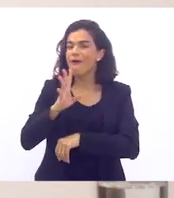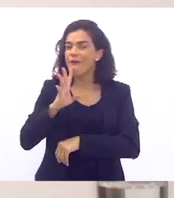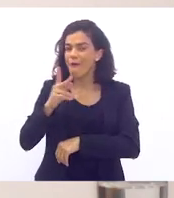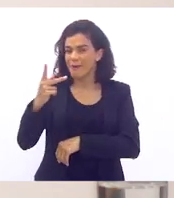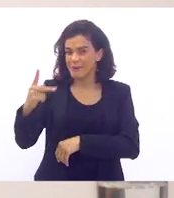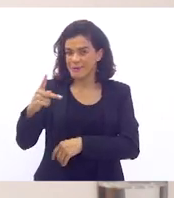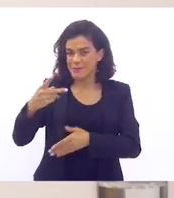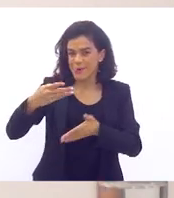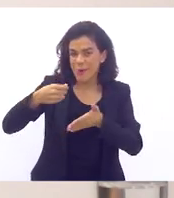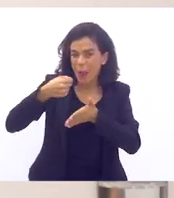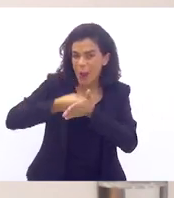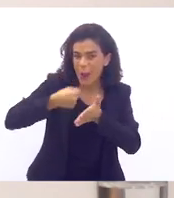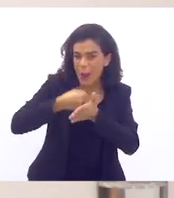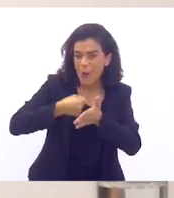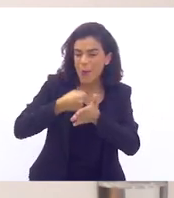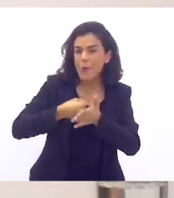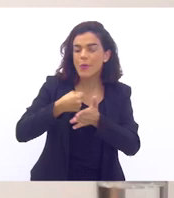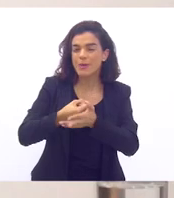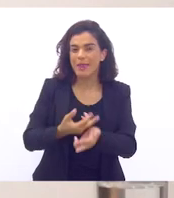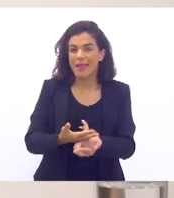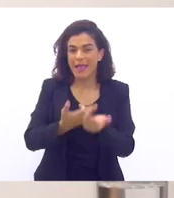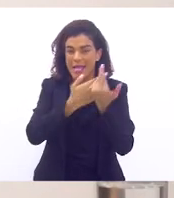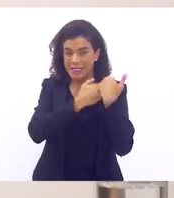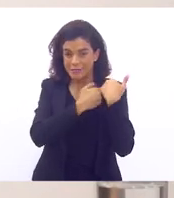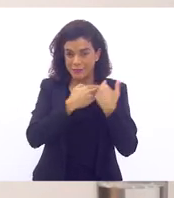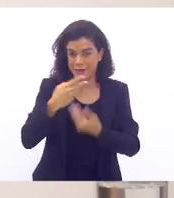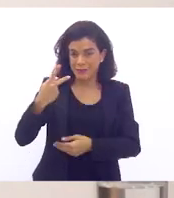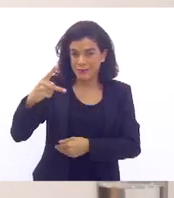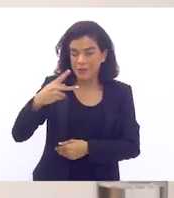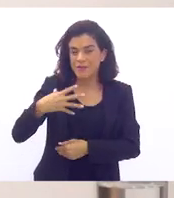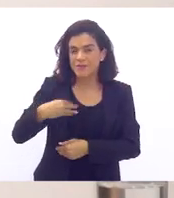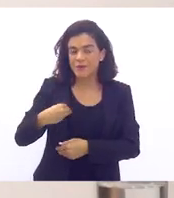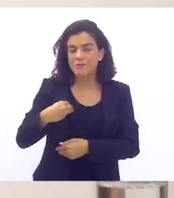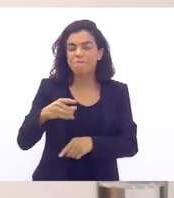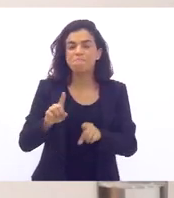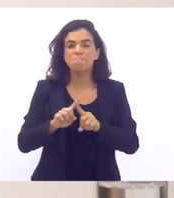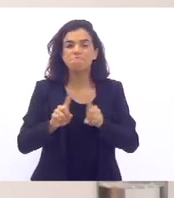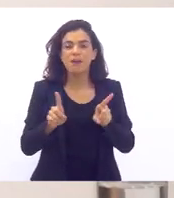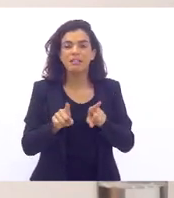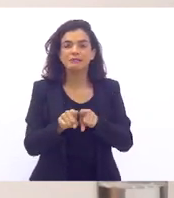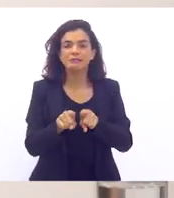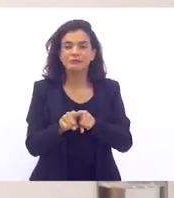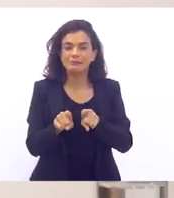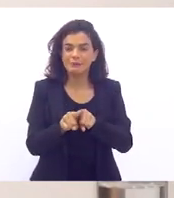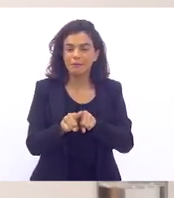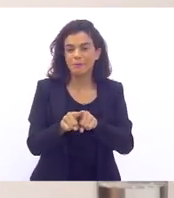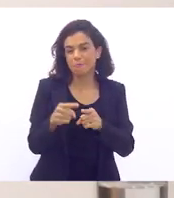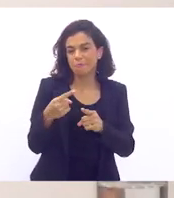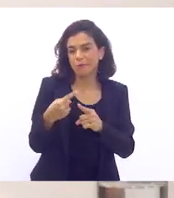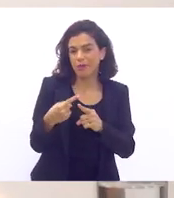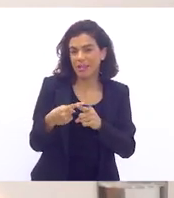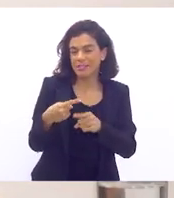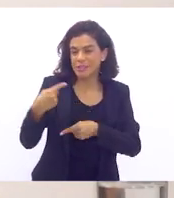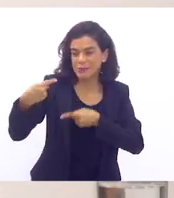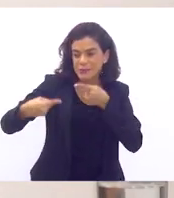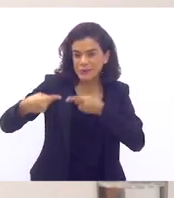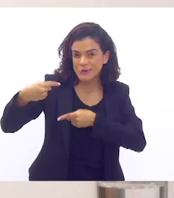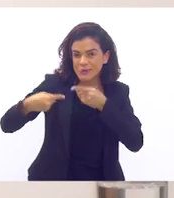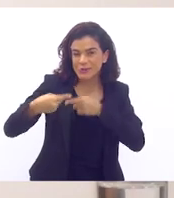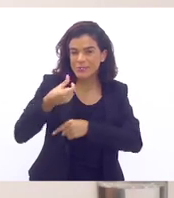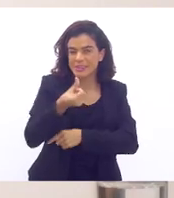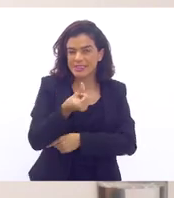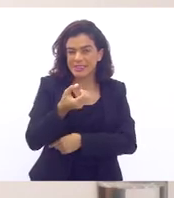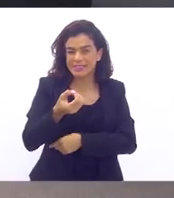compromisso com seu filho mas não só com seu filho é o que a gente discutiu da 60 dias atrás